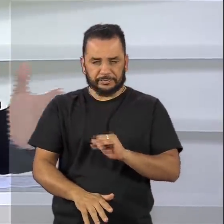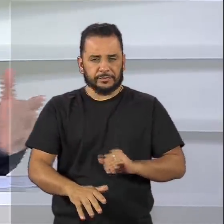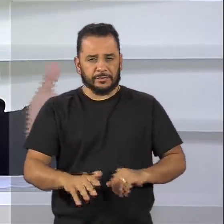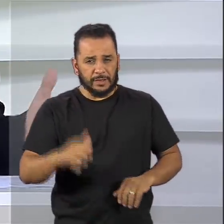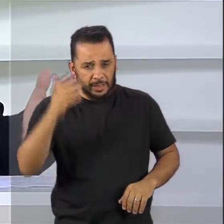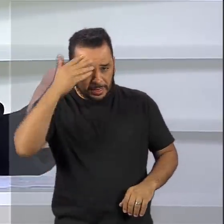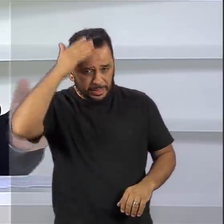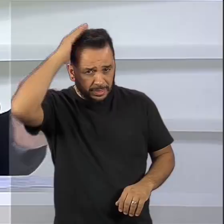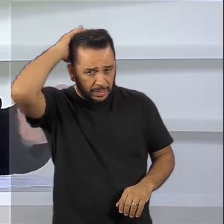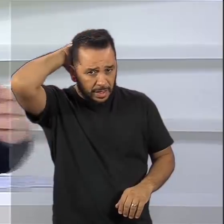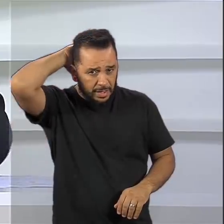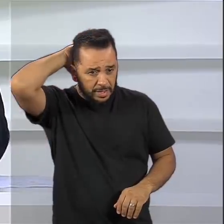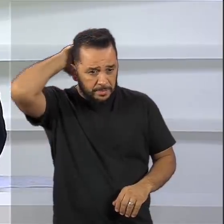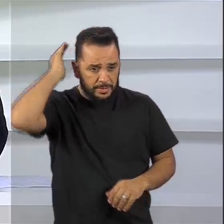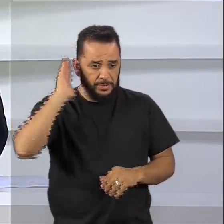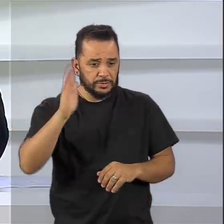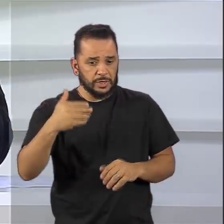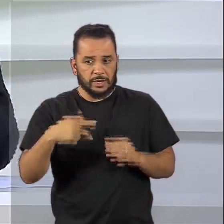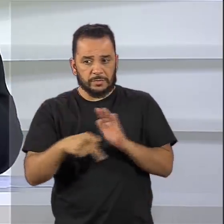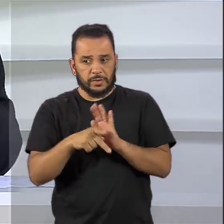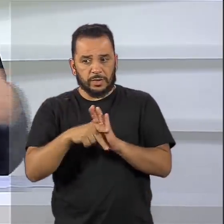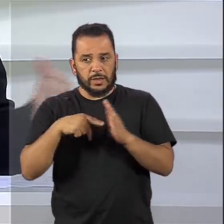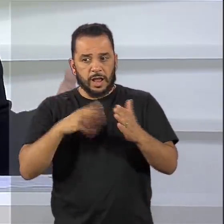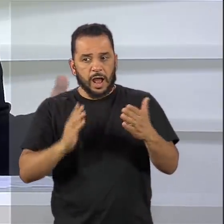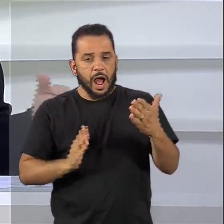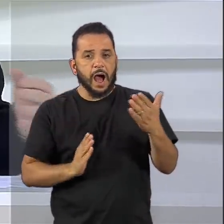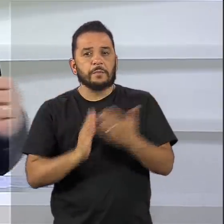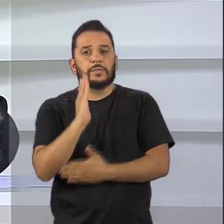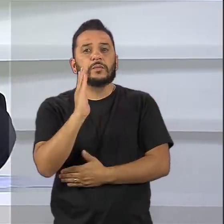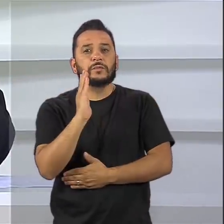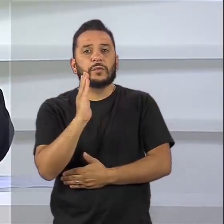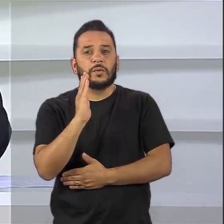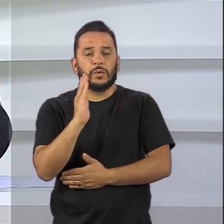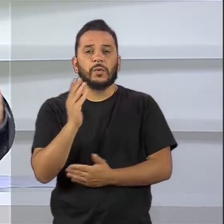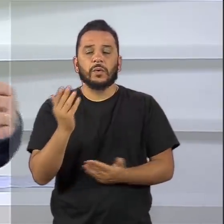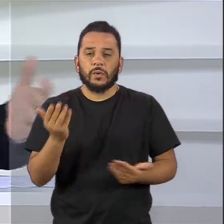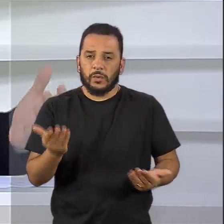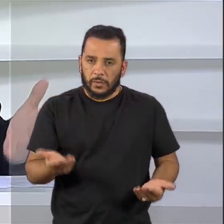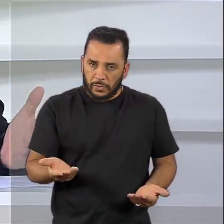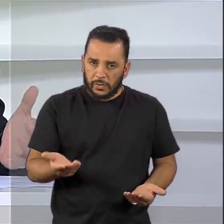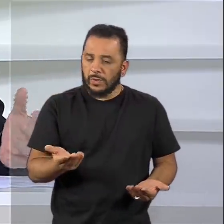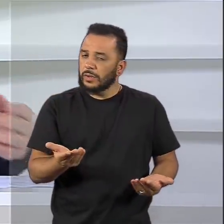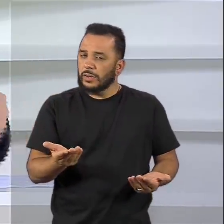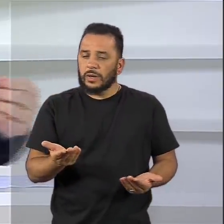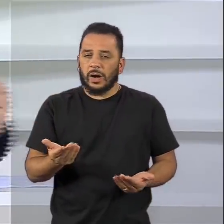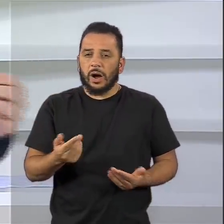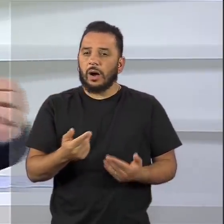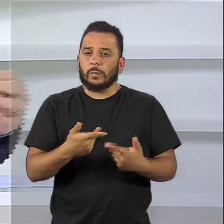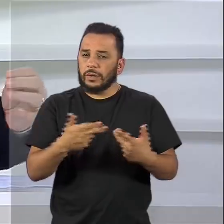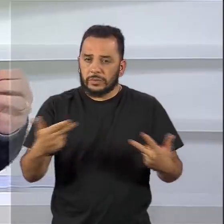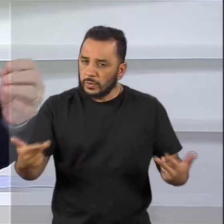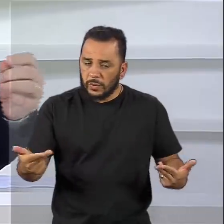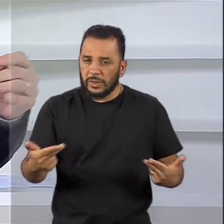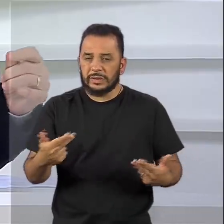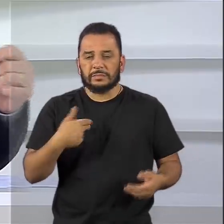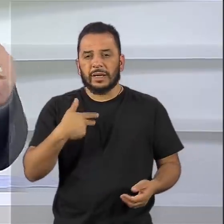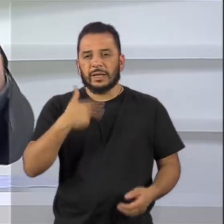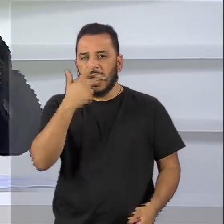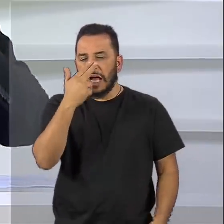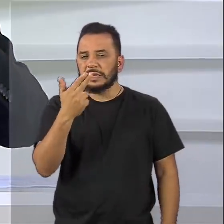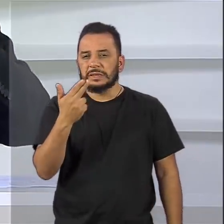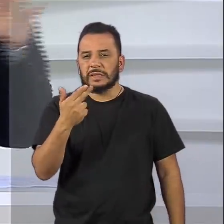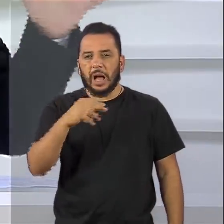não aprovou o essencial. A população tem um desemprego absurdo, né? Então, e os candidatos parece que